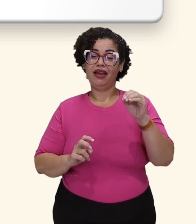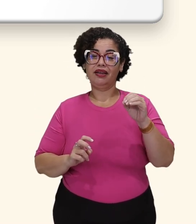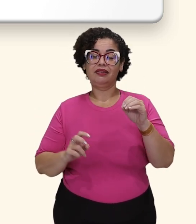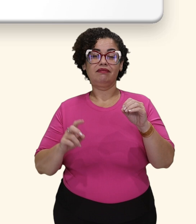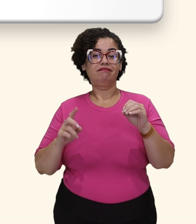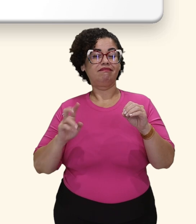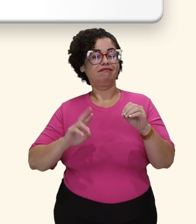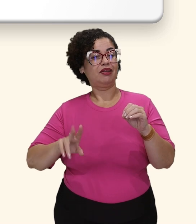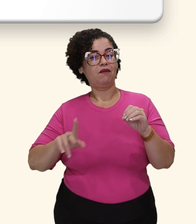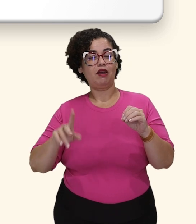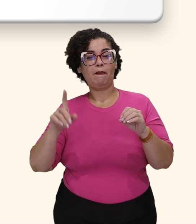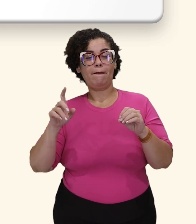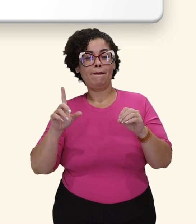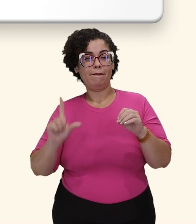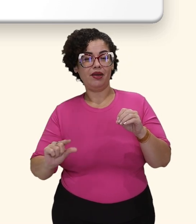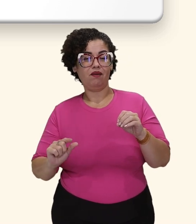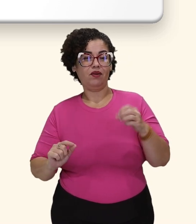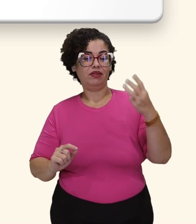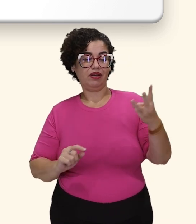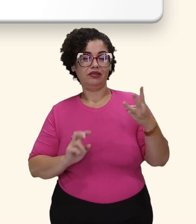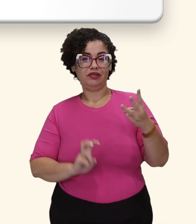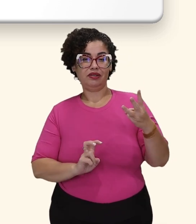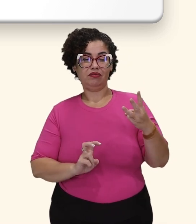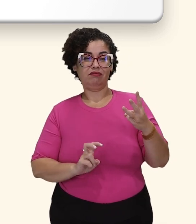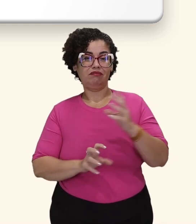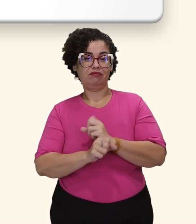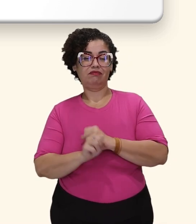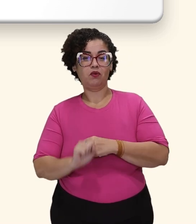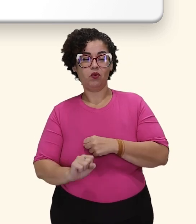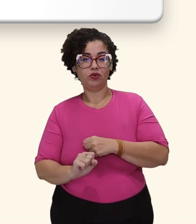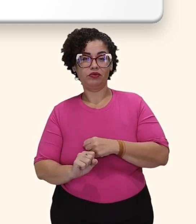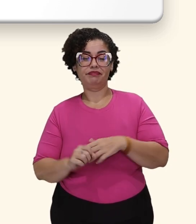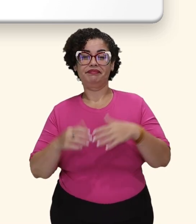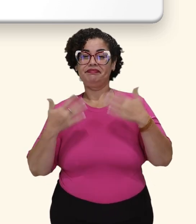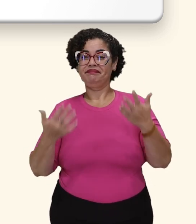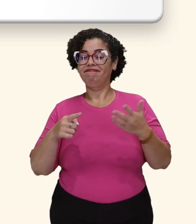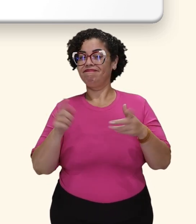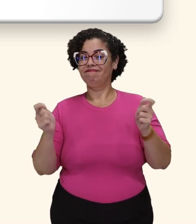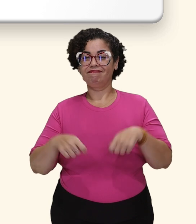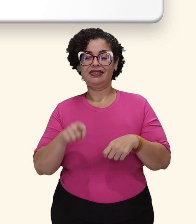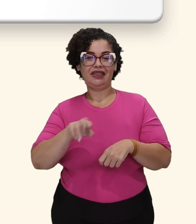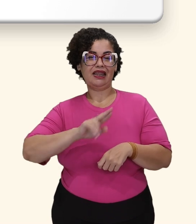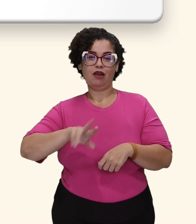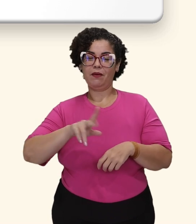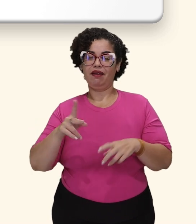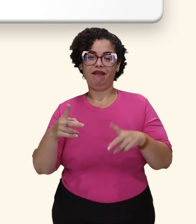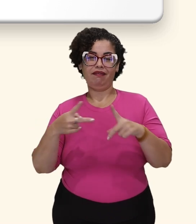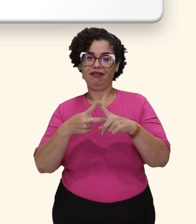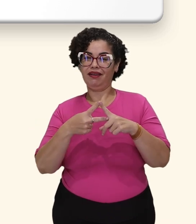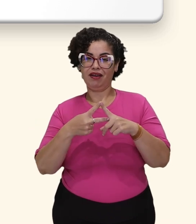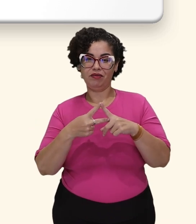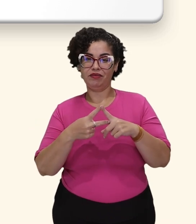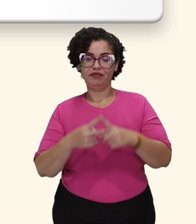10 não é menor que 3 mais 5, que é 8. Por isso, isso aí não é um